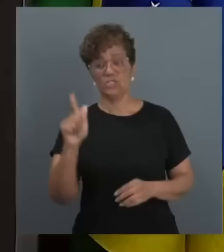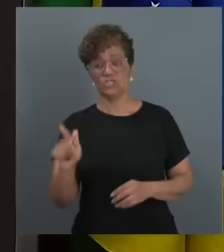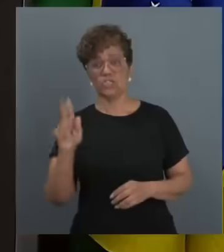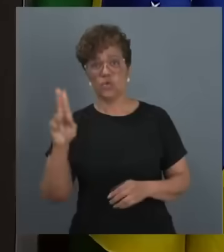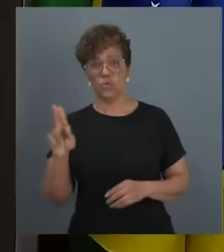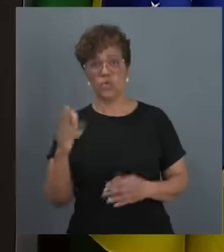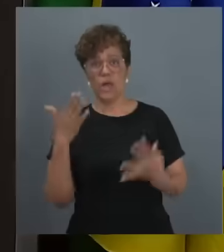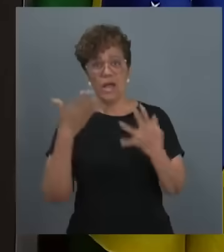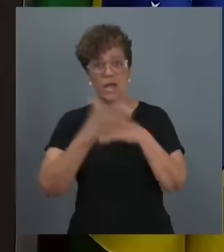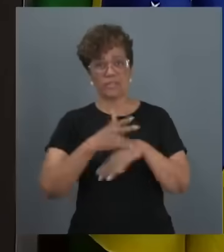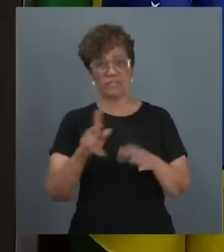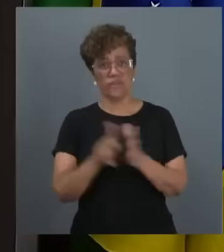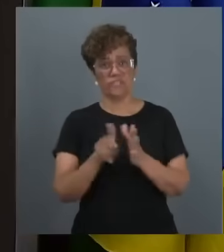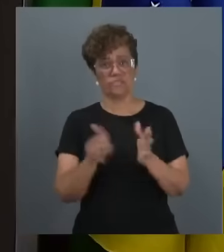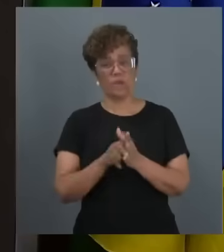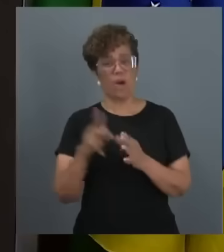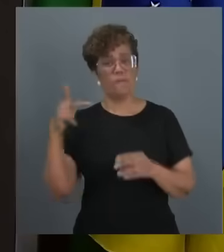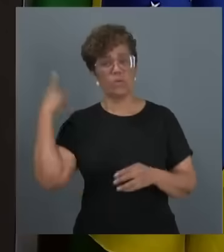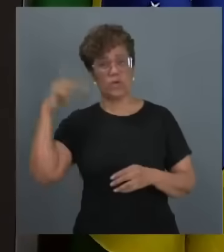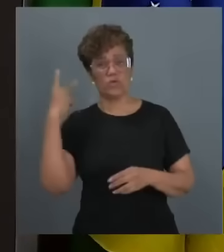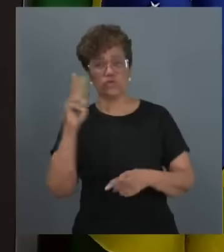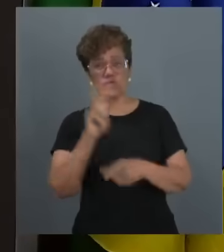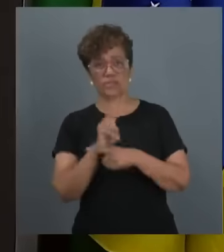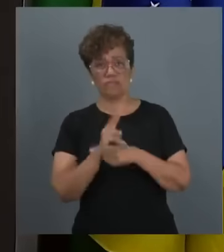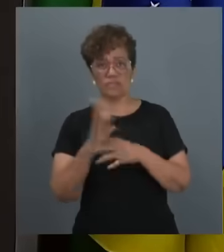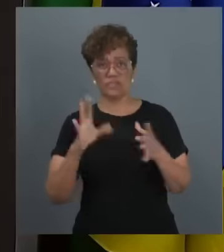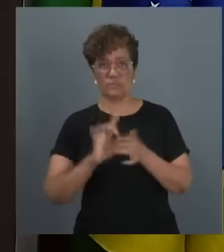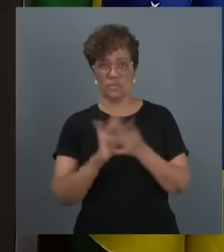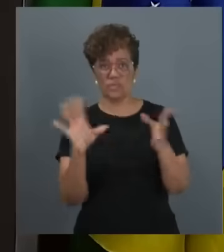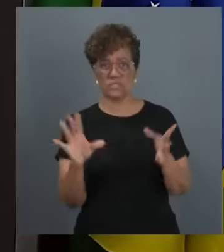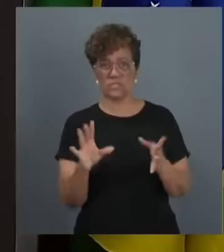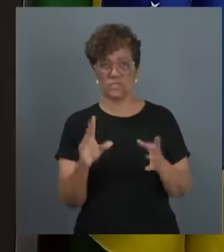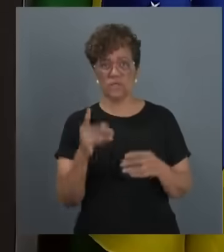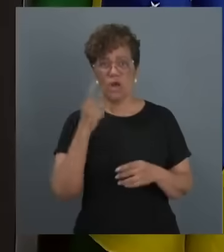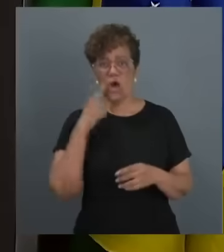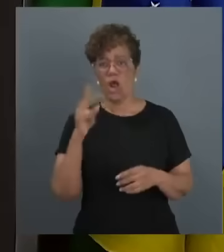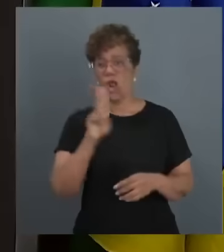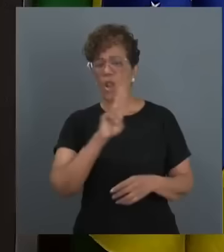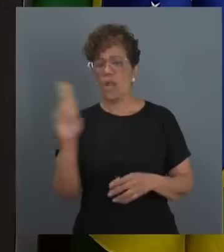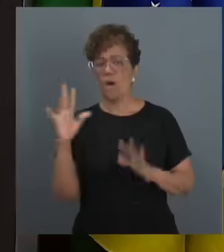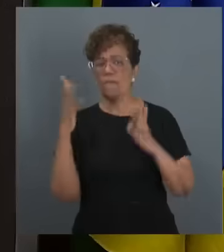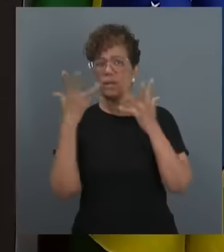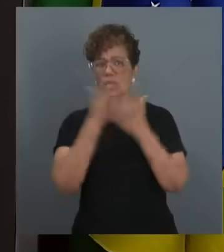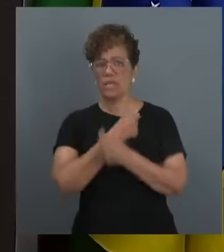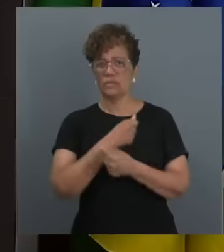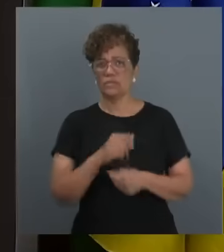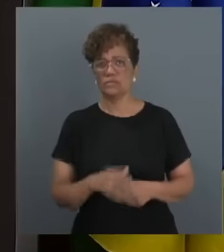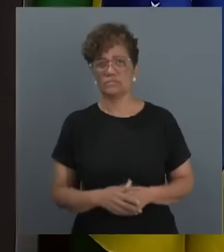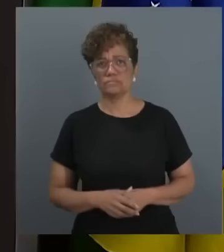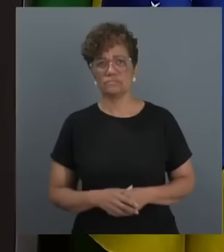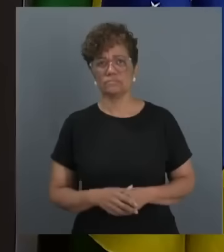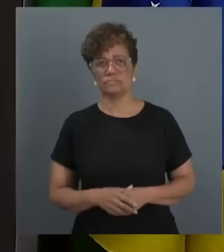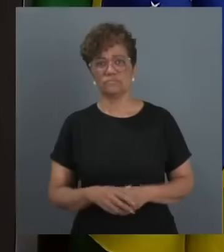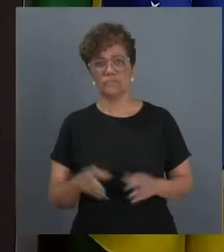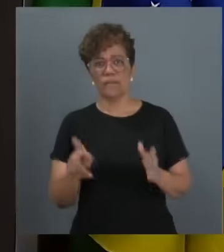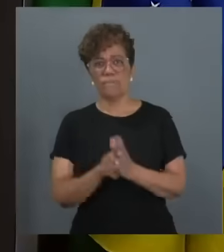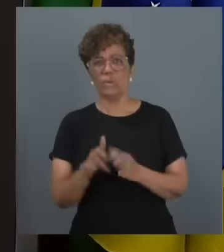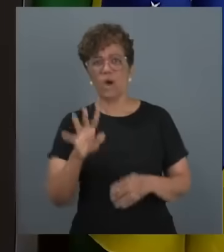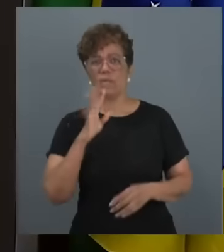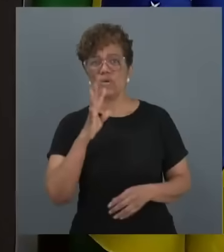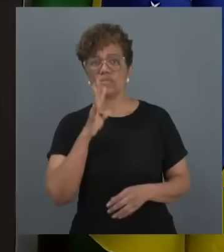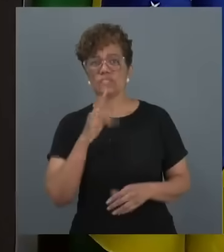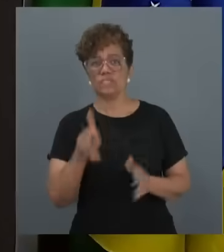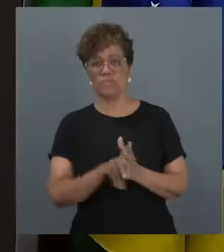da Procuradoria Nacional da Defesa da Democracia, olha que nome lindo eles usam, vulgarmente conhecido